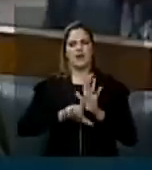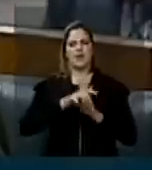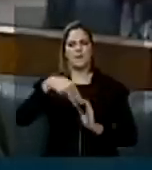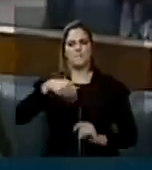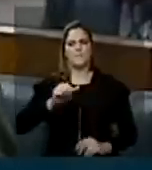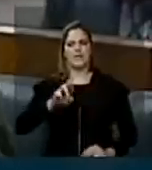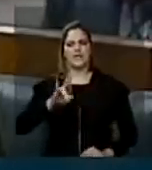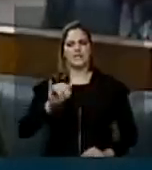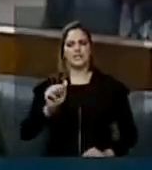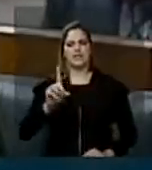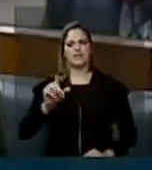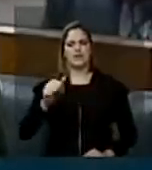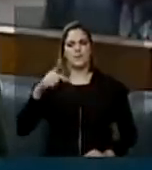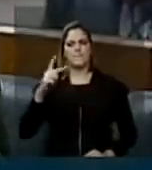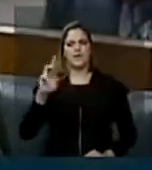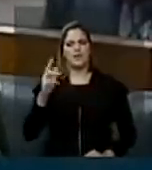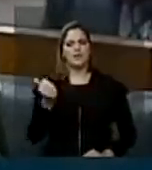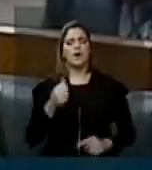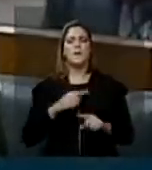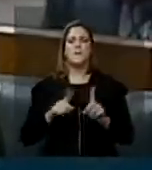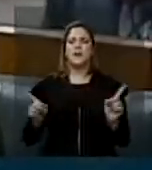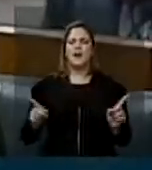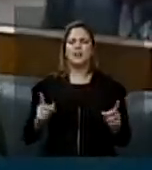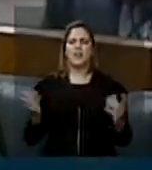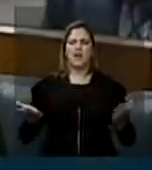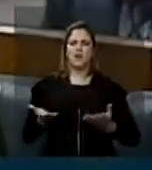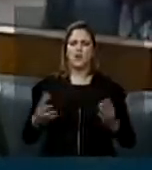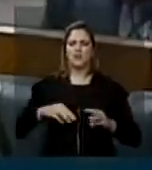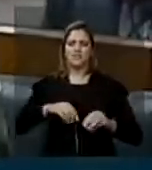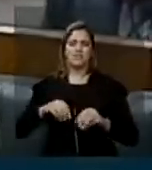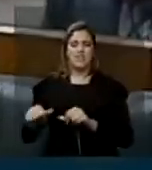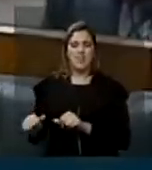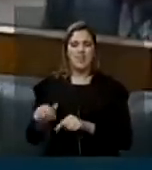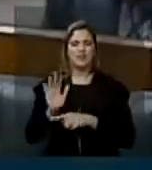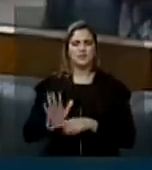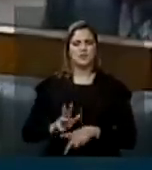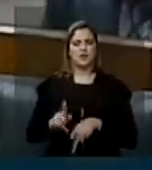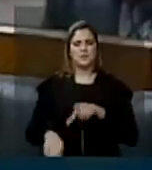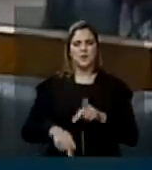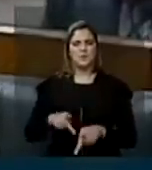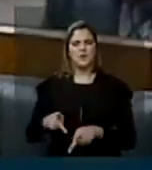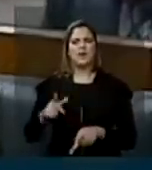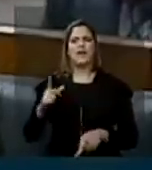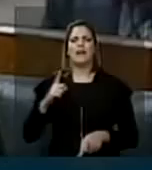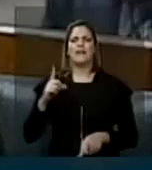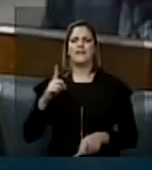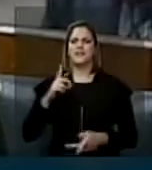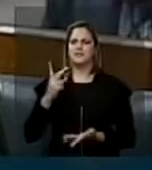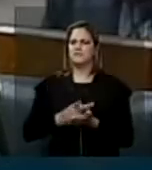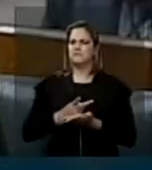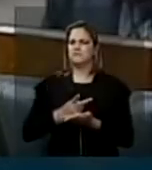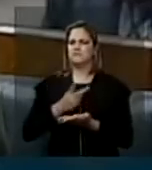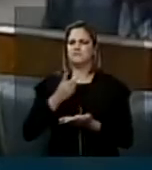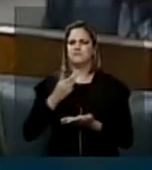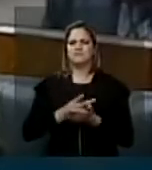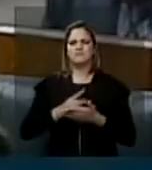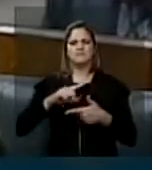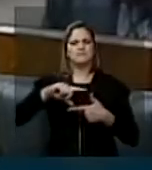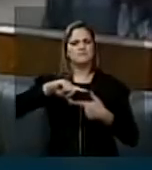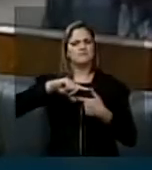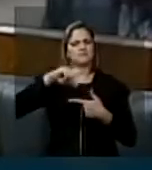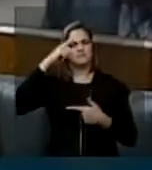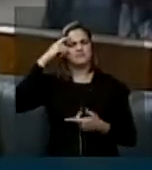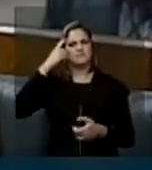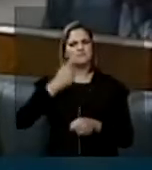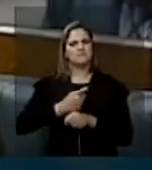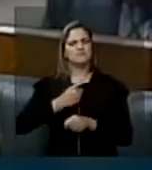civil de repente quando trata-se de terra h posições conservadoras se há